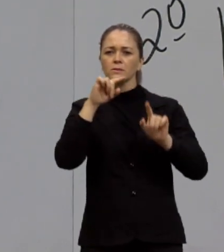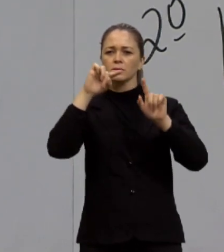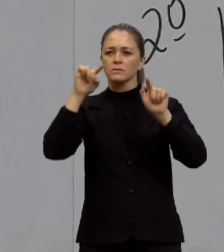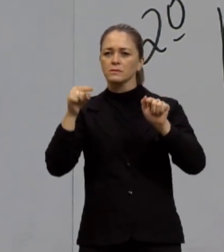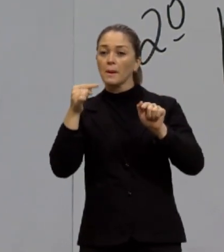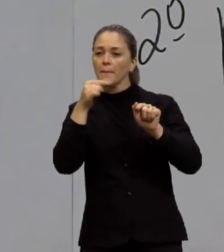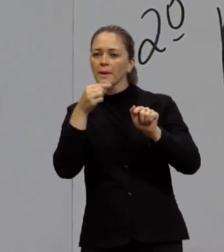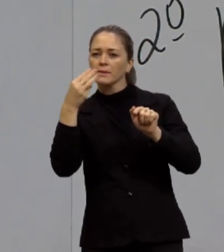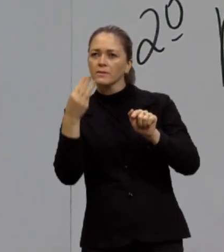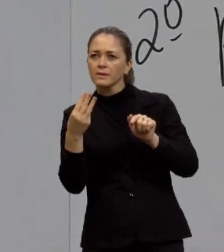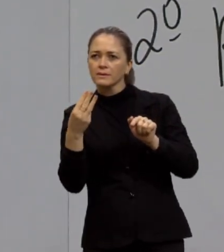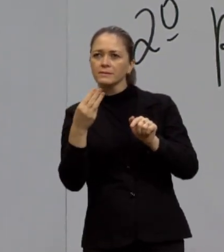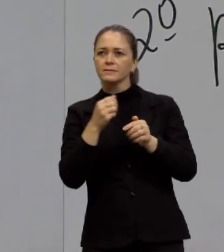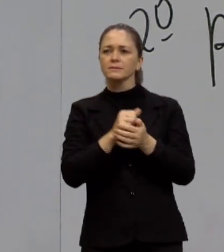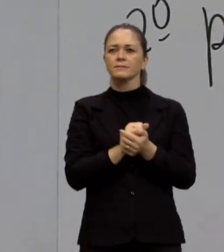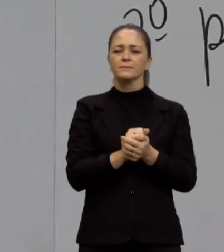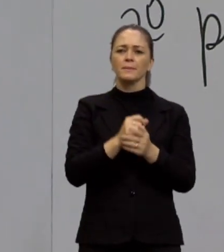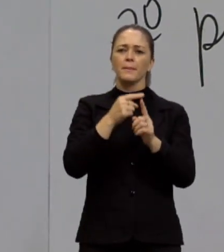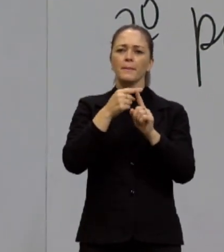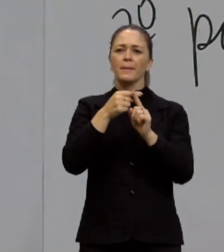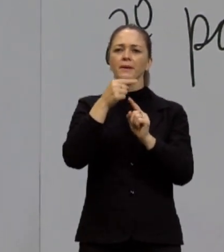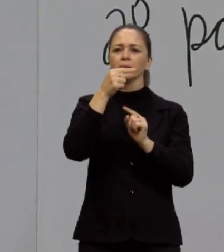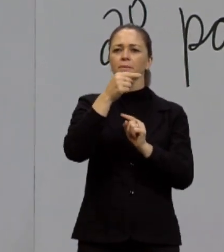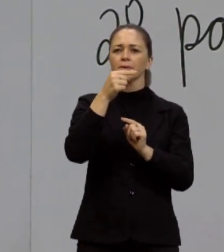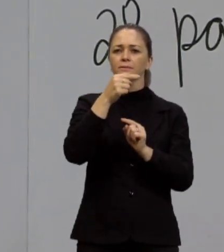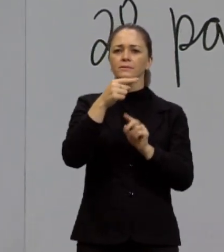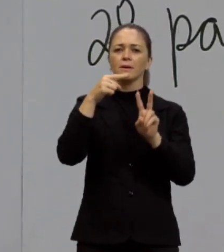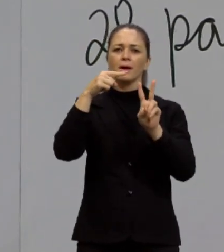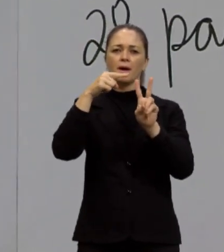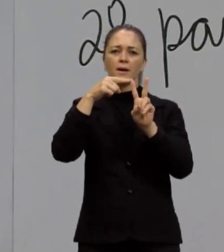3. Mais ou menos.